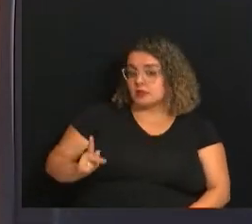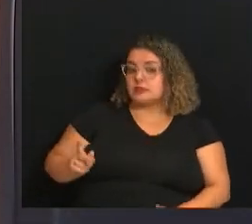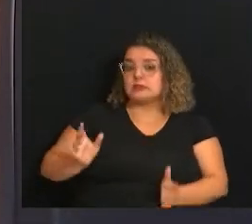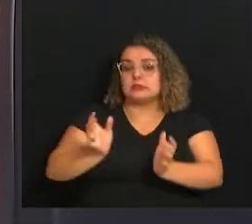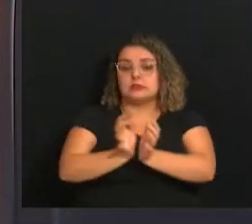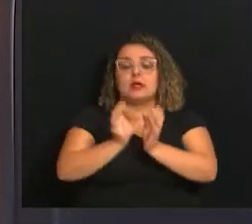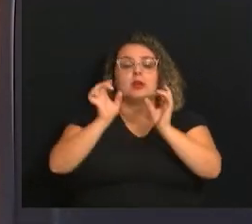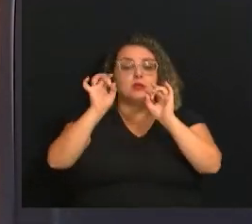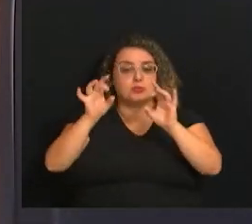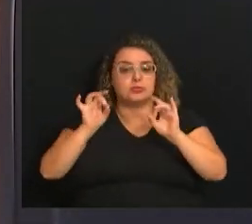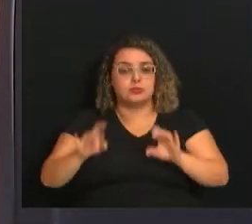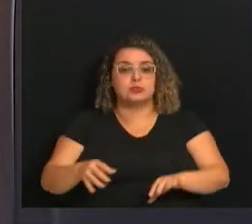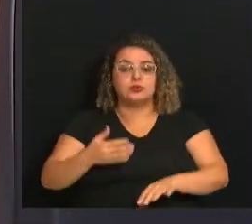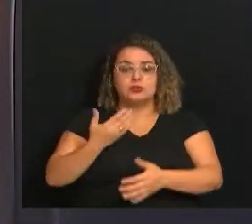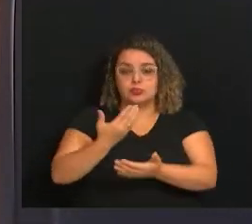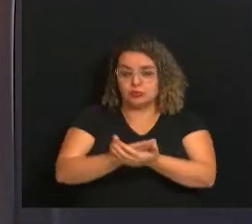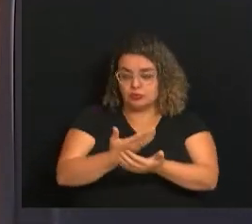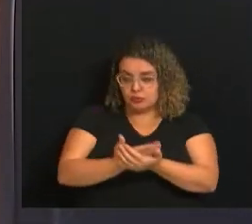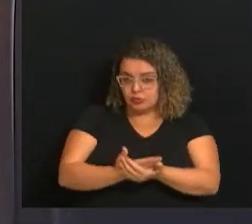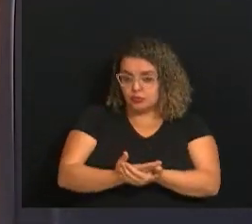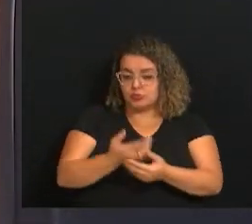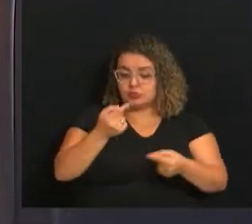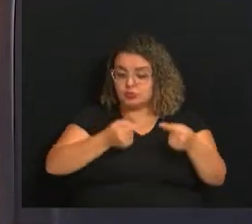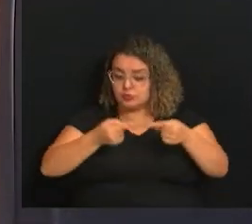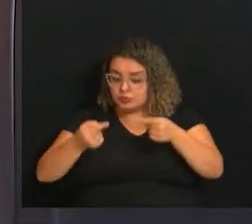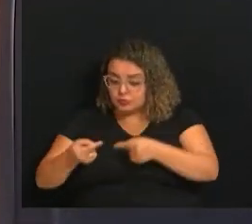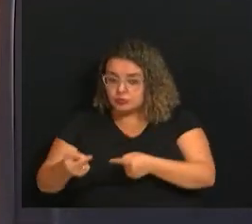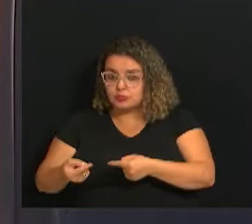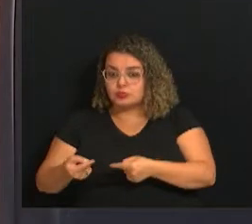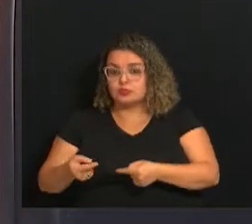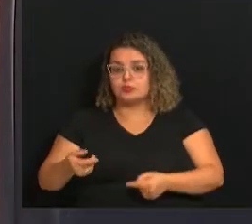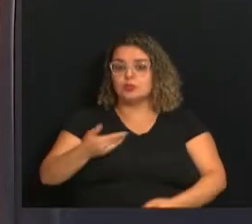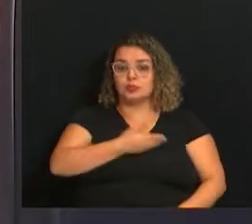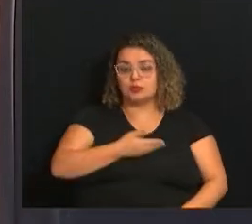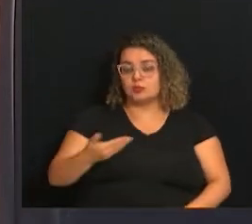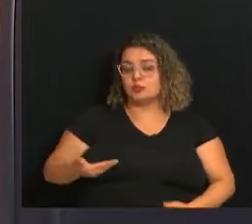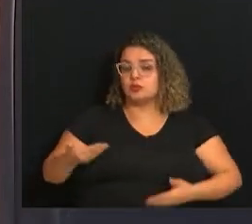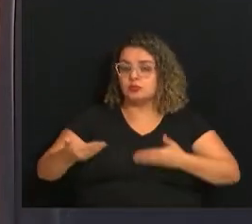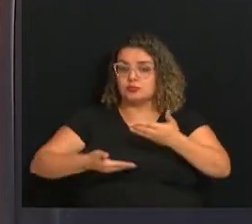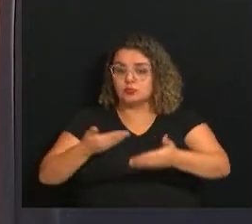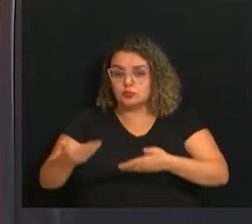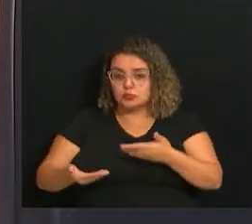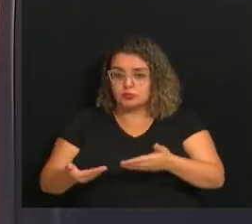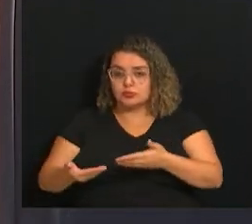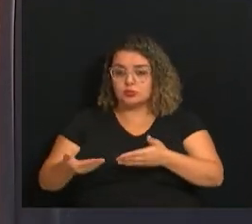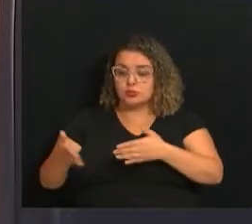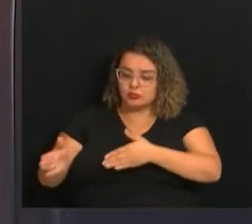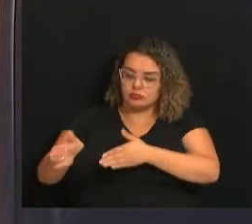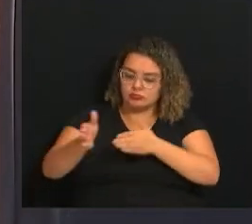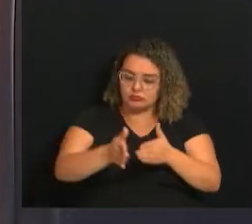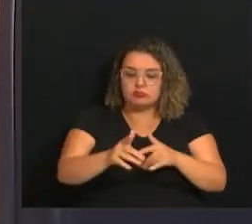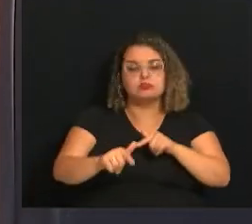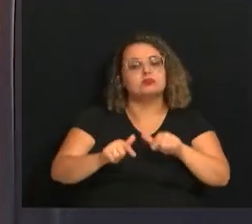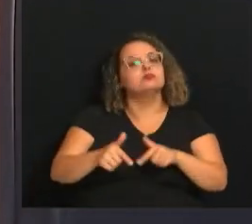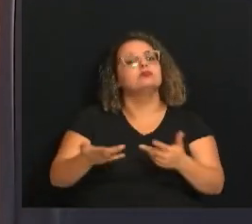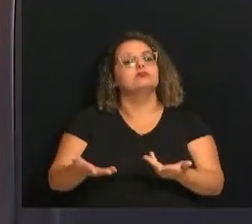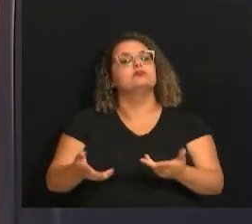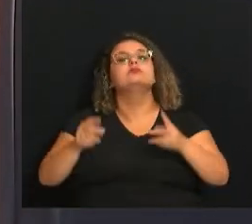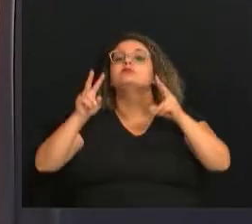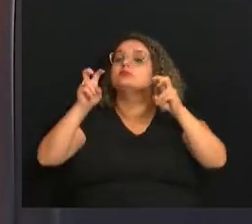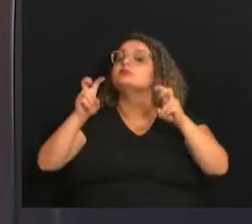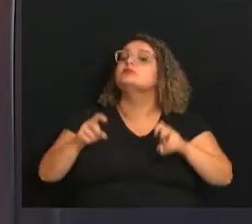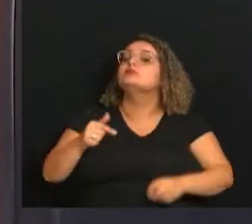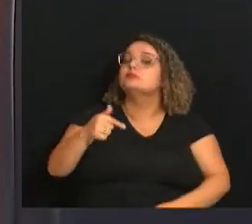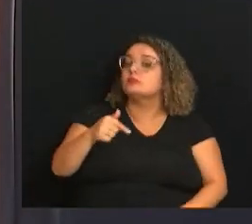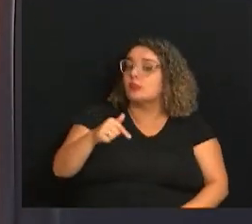Especial de Estudos, que discute o funcionalismo público de Campinas, conduziu os trabalhos do grupo. O tema da 7ª